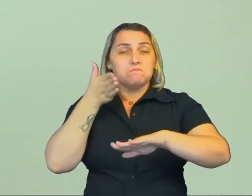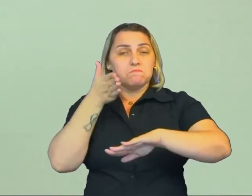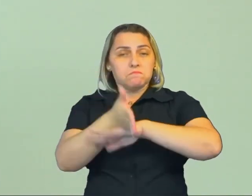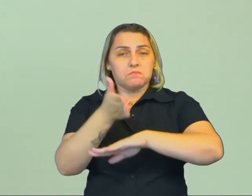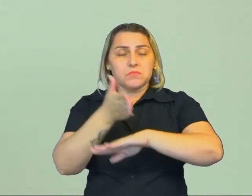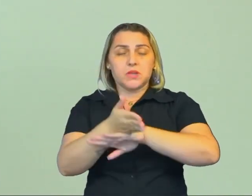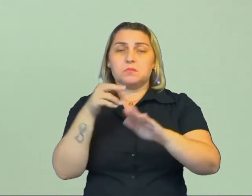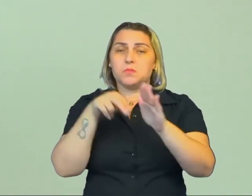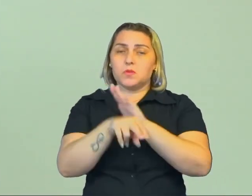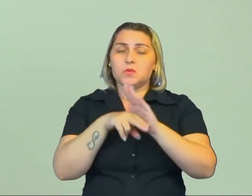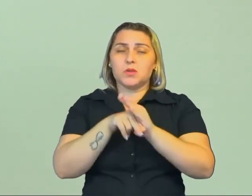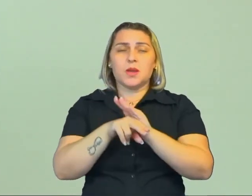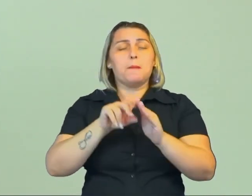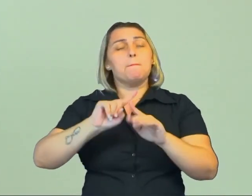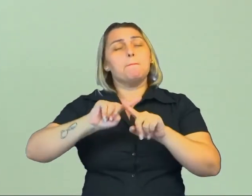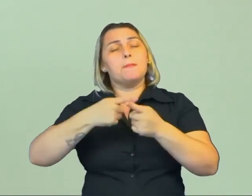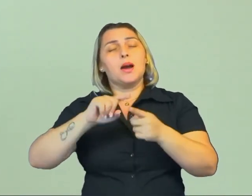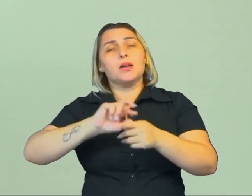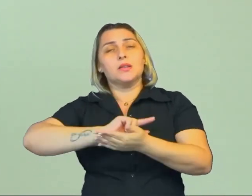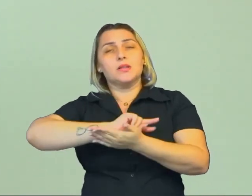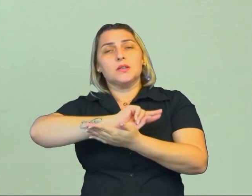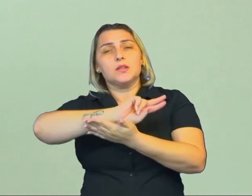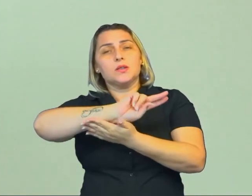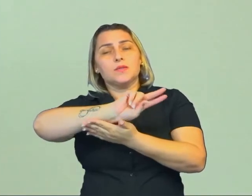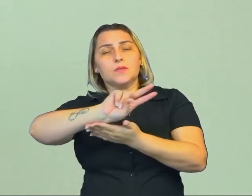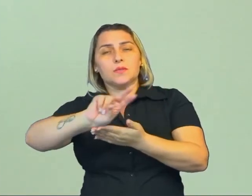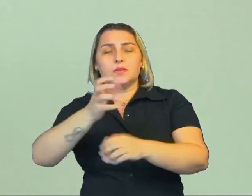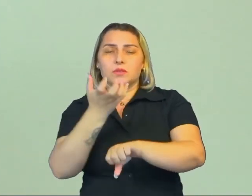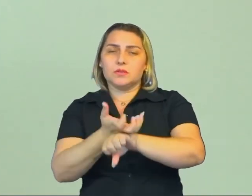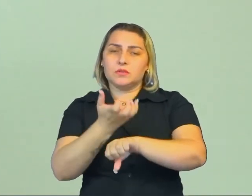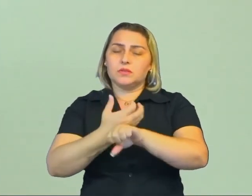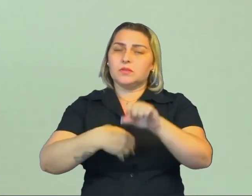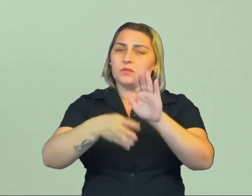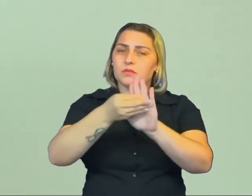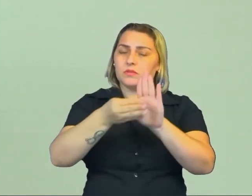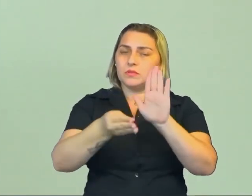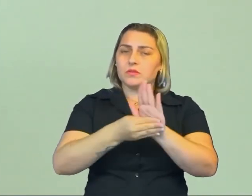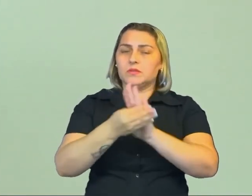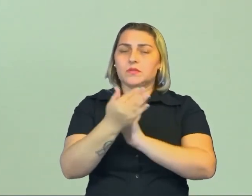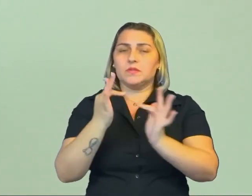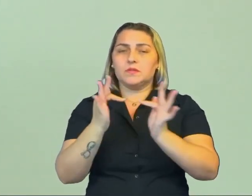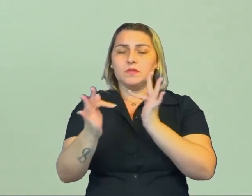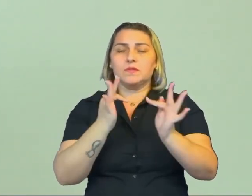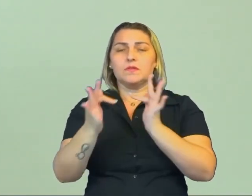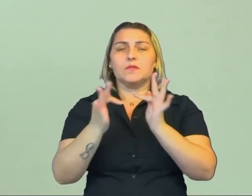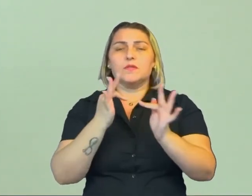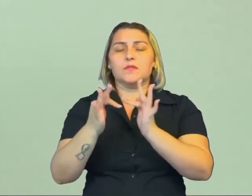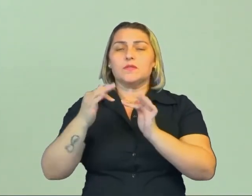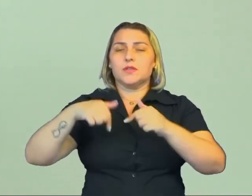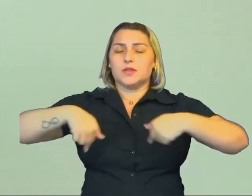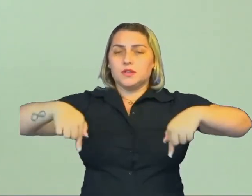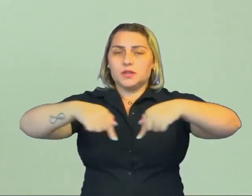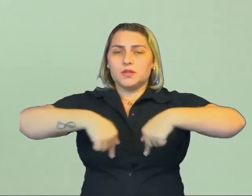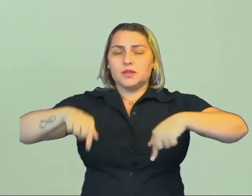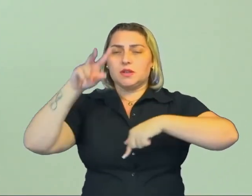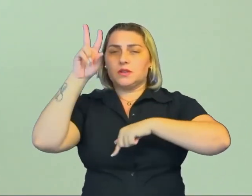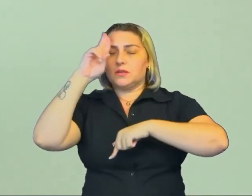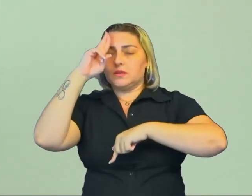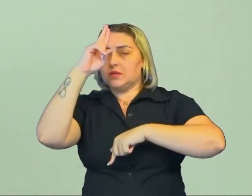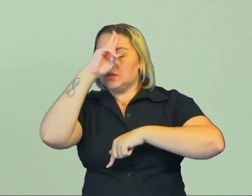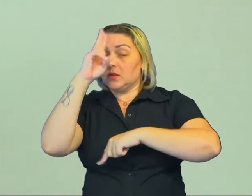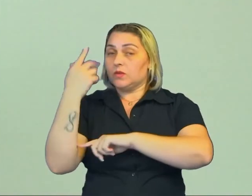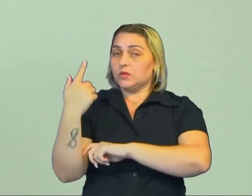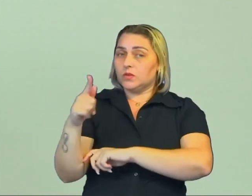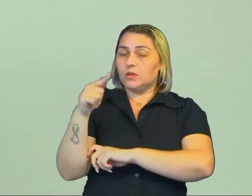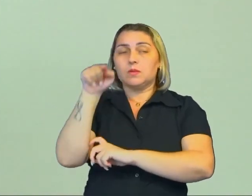em biologia, não só em biologia. Vocês têm todo o conteúdo, física, química, ciência, história,